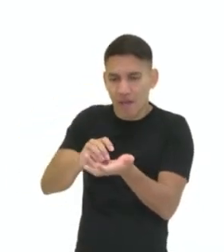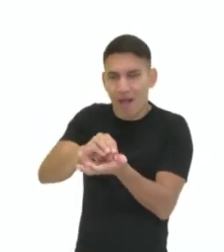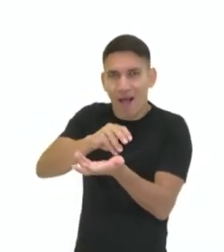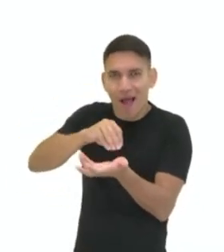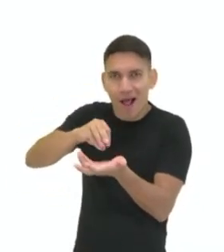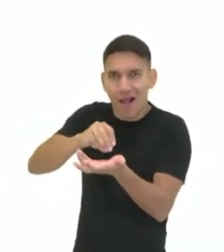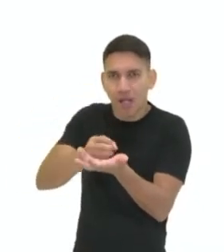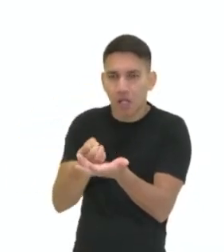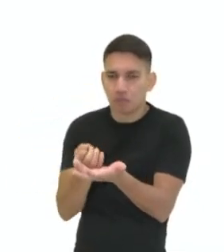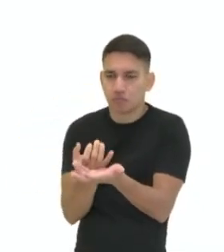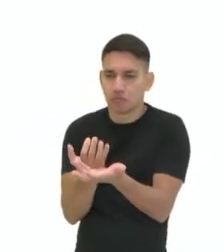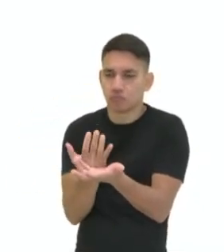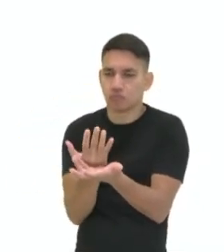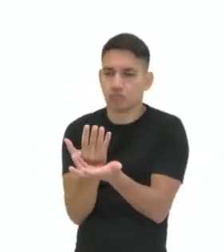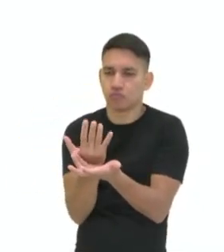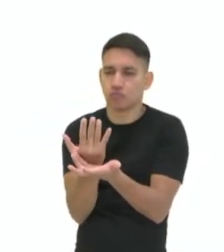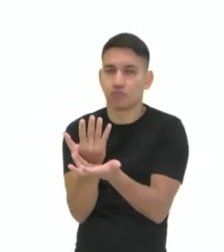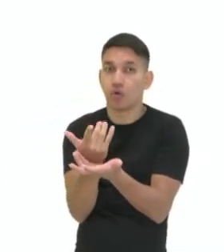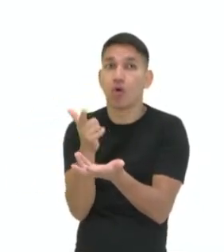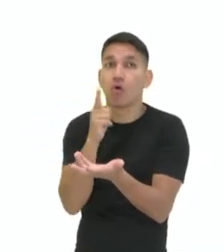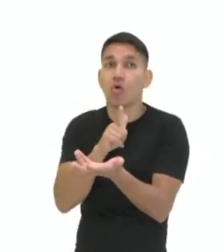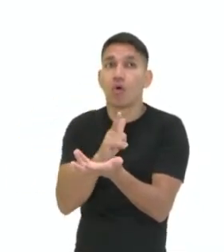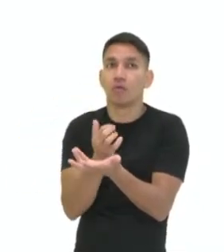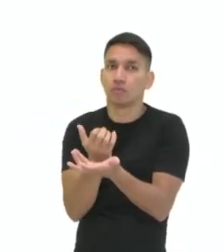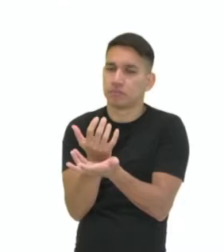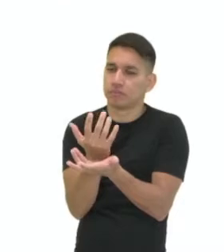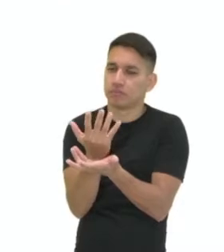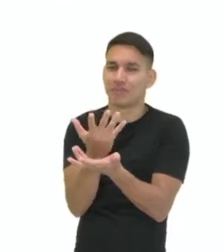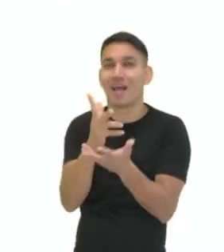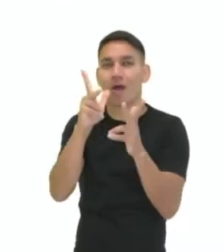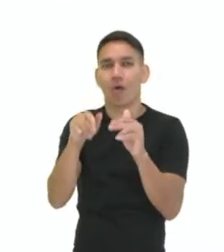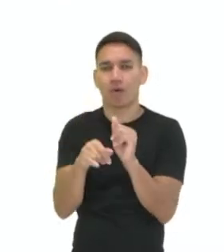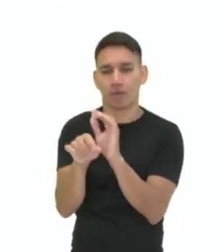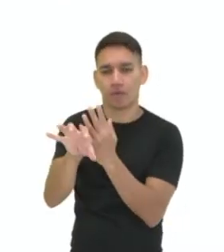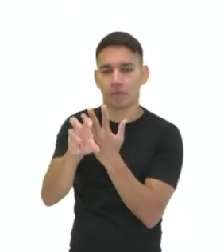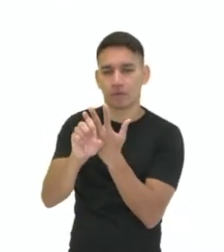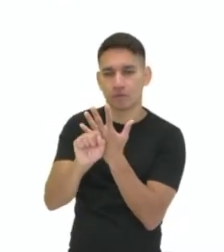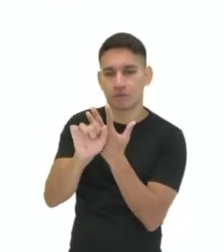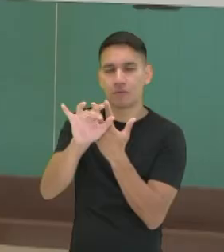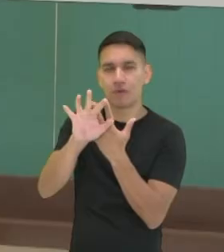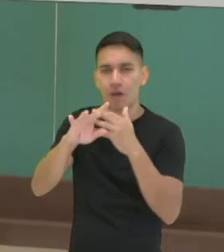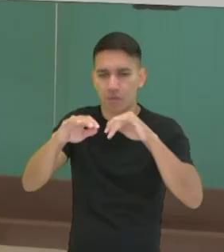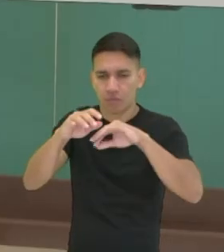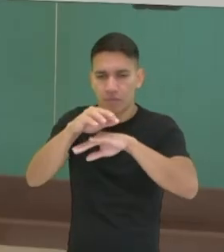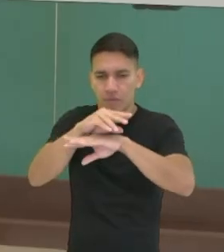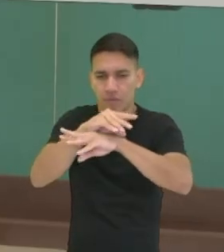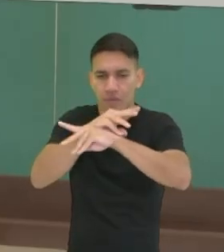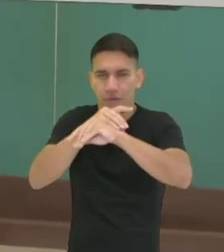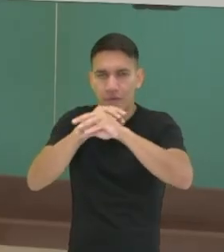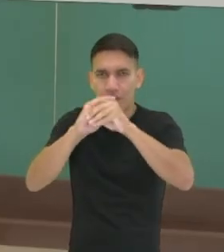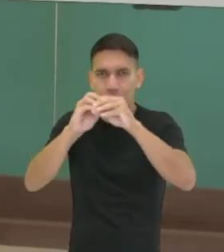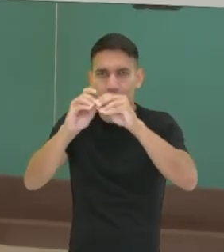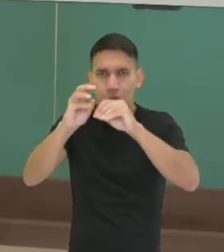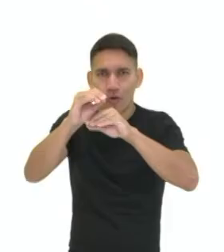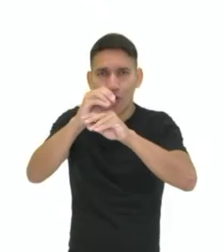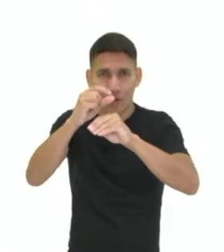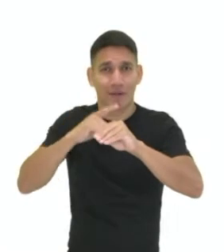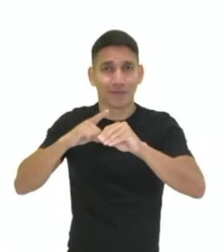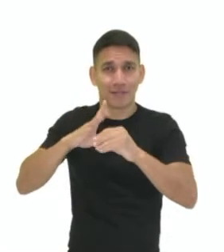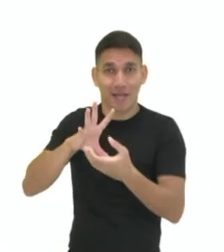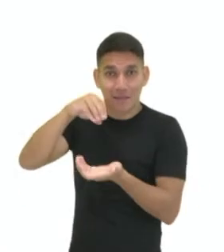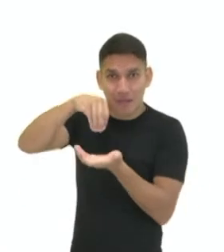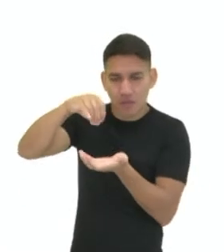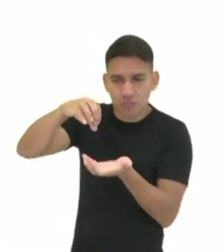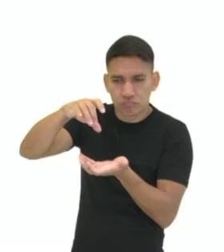sobe daqui, e se junta à transpiração das plantas, formando uma concentração de vapor. formando como se fossem nuvens, né? Vamos dizer assim,